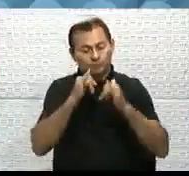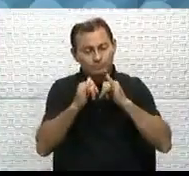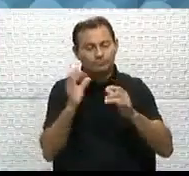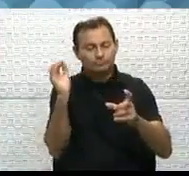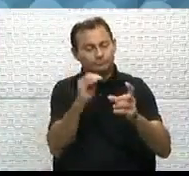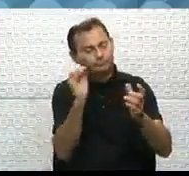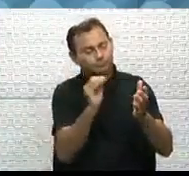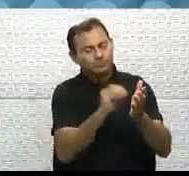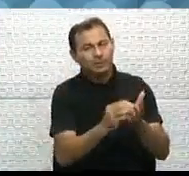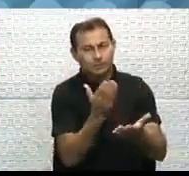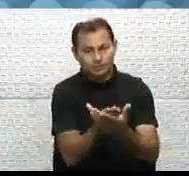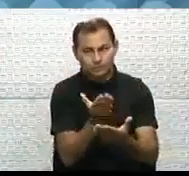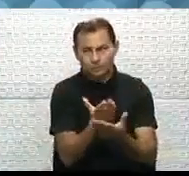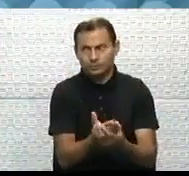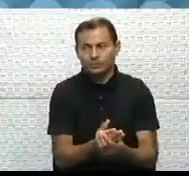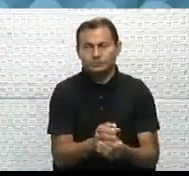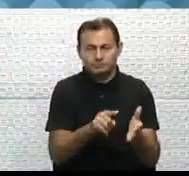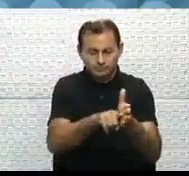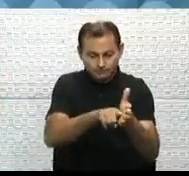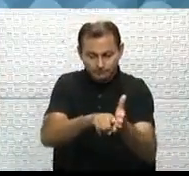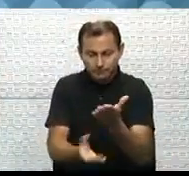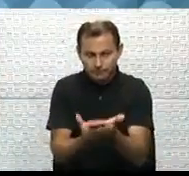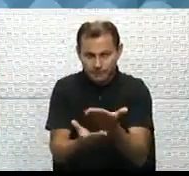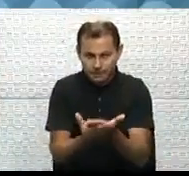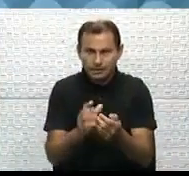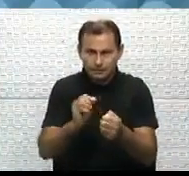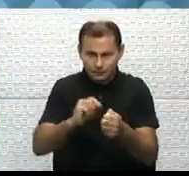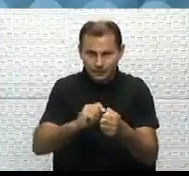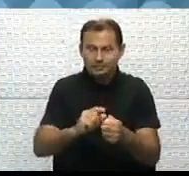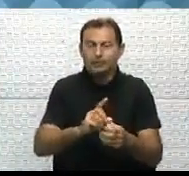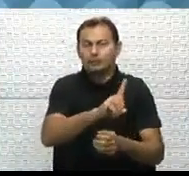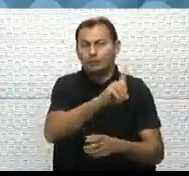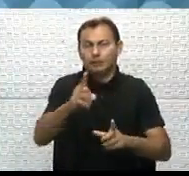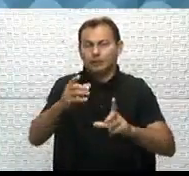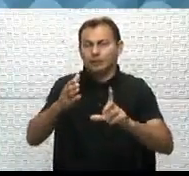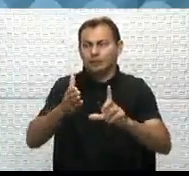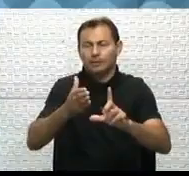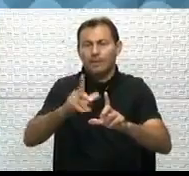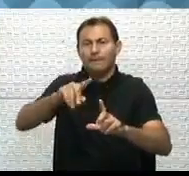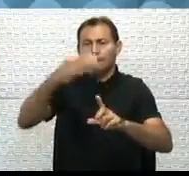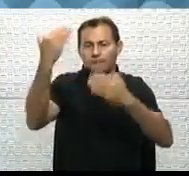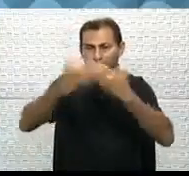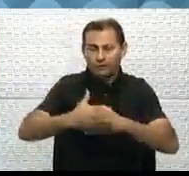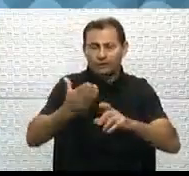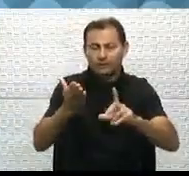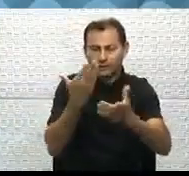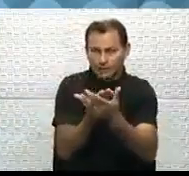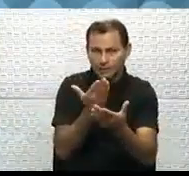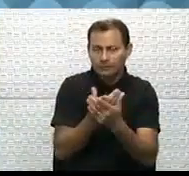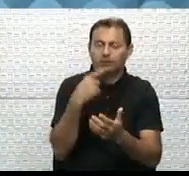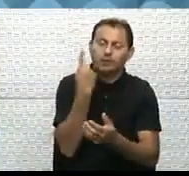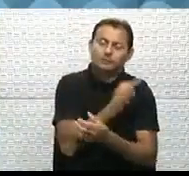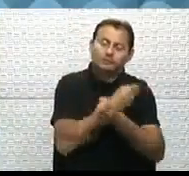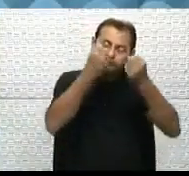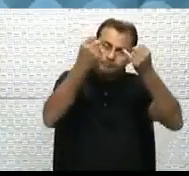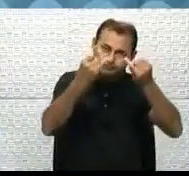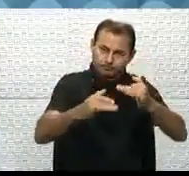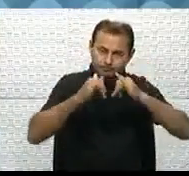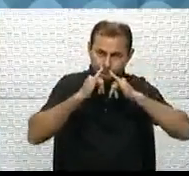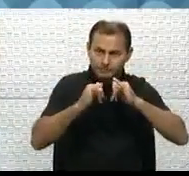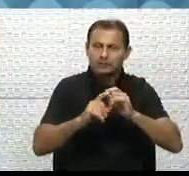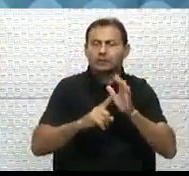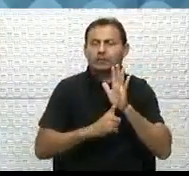são coletados em estudos que o pesquisador faz. Então, ao longo da nossa prova, nas nossas aulas, nós tratamos já com esses